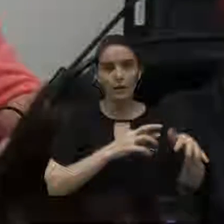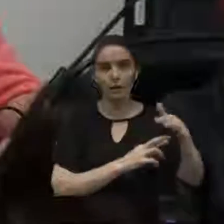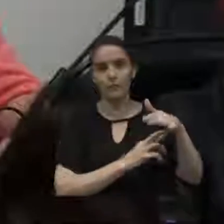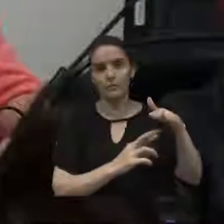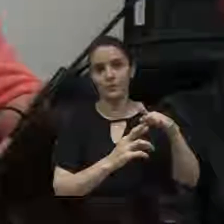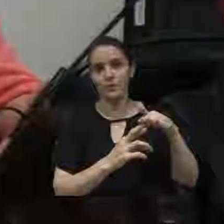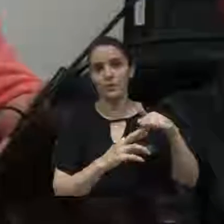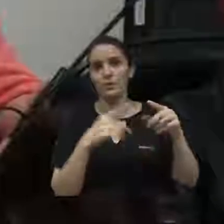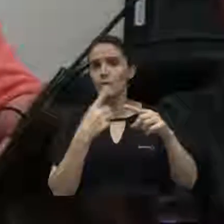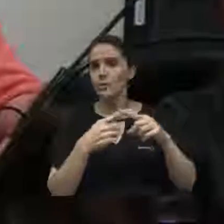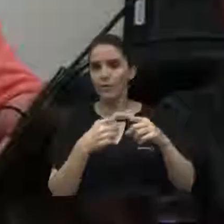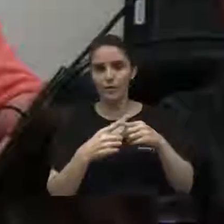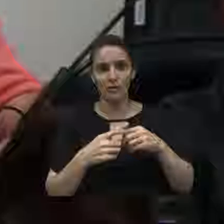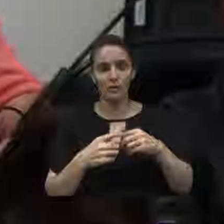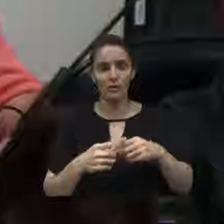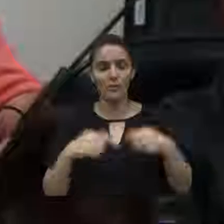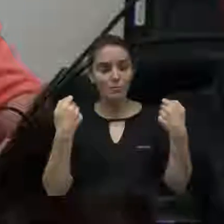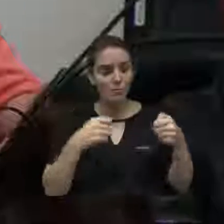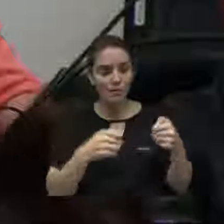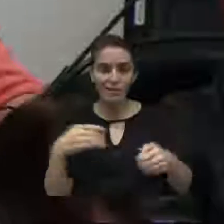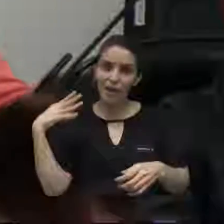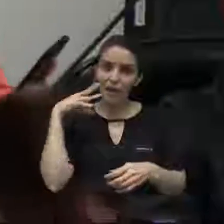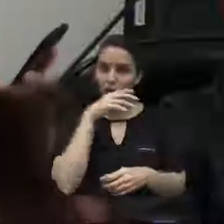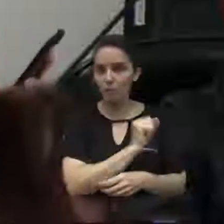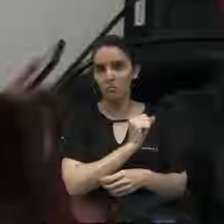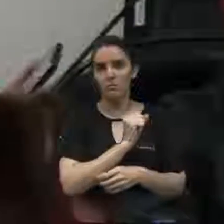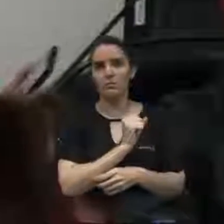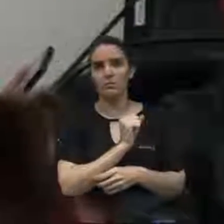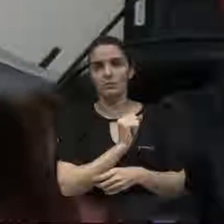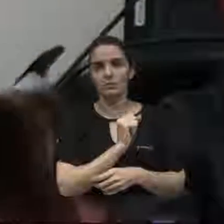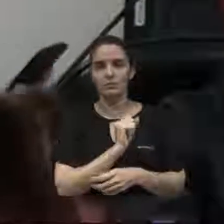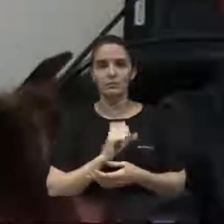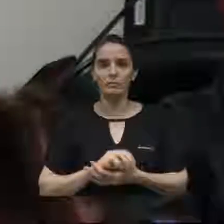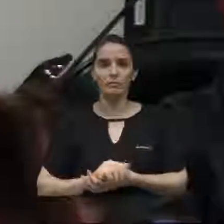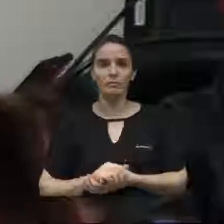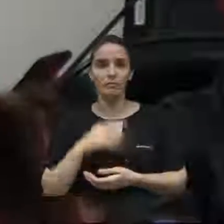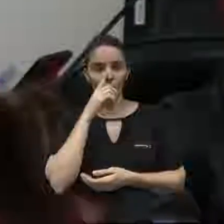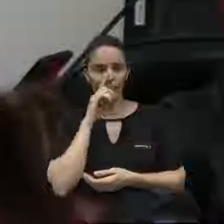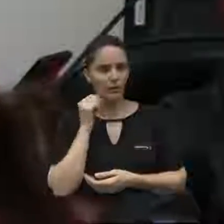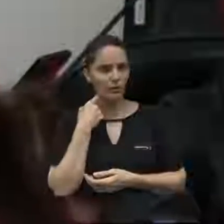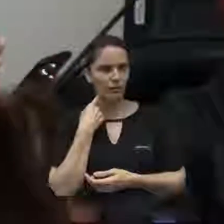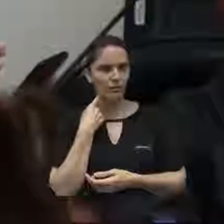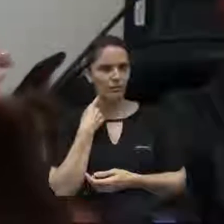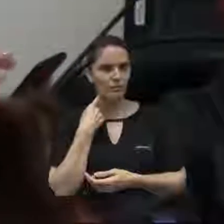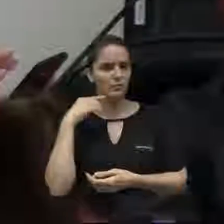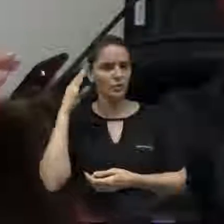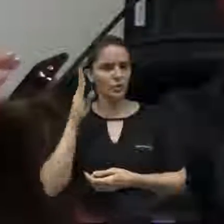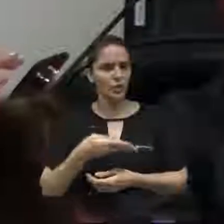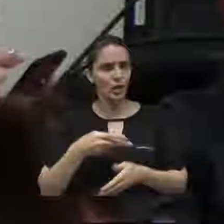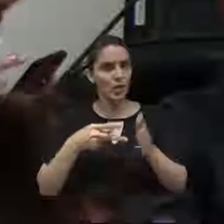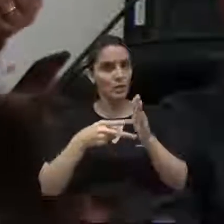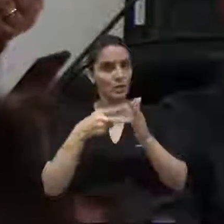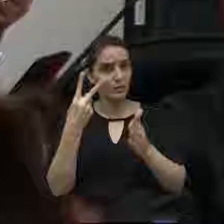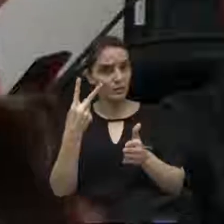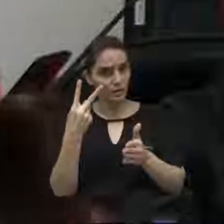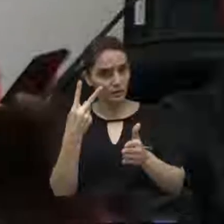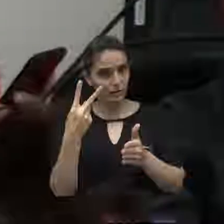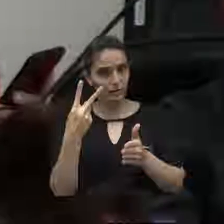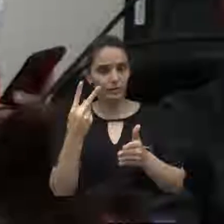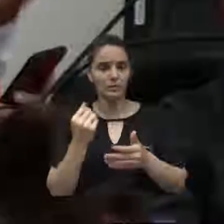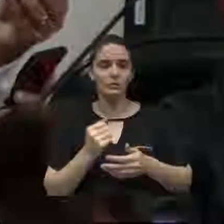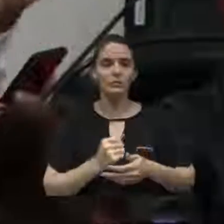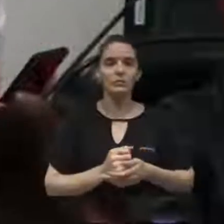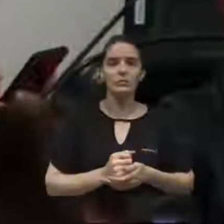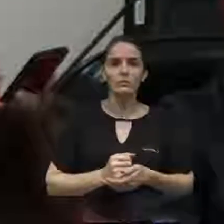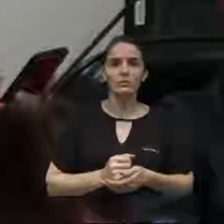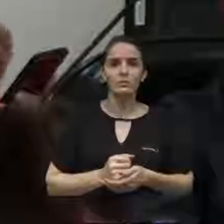porque é algo de urgência. Eu já estou no meio do meu segundo mandato, a vereadora Érica Tanque